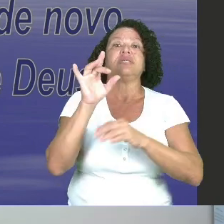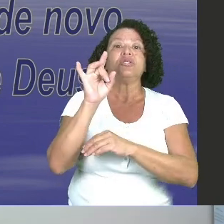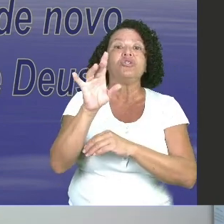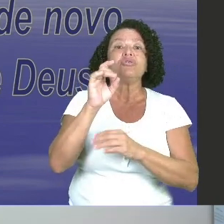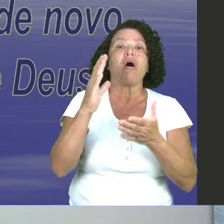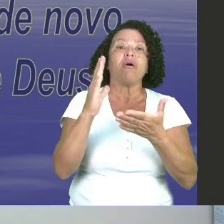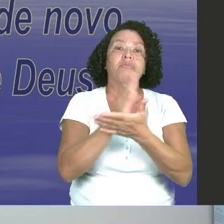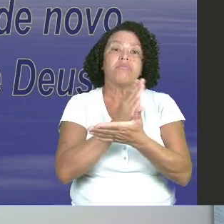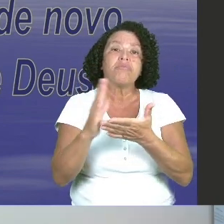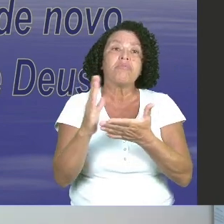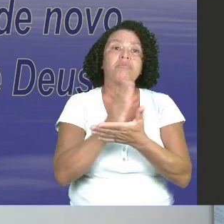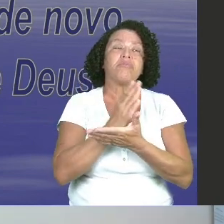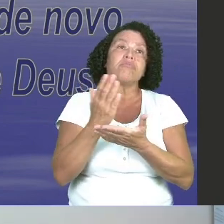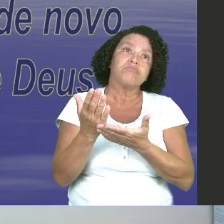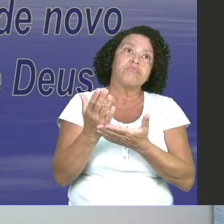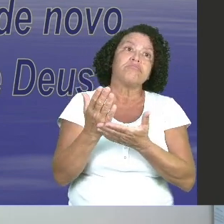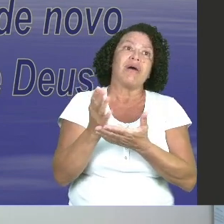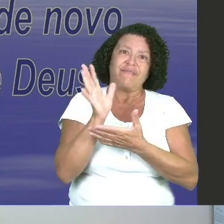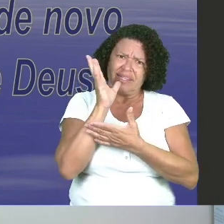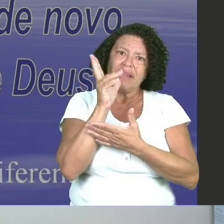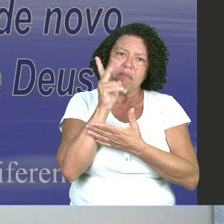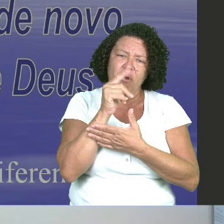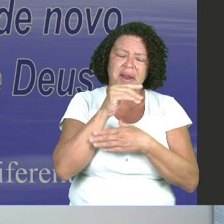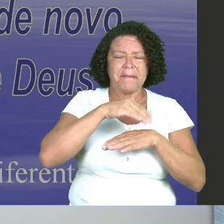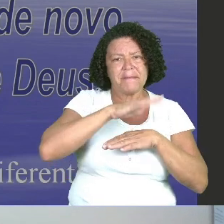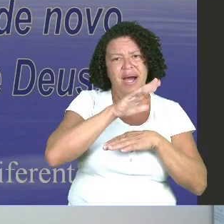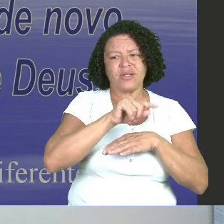uns demorarão mais do que outros.